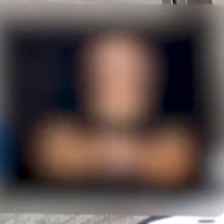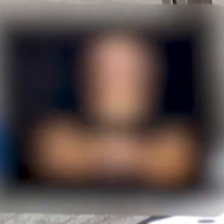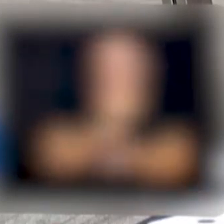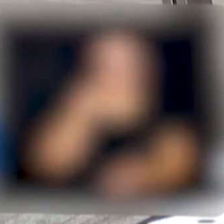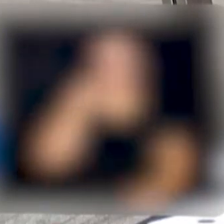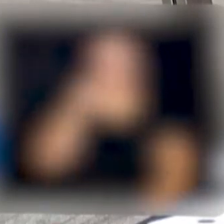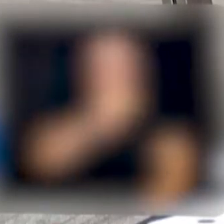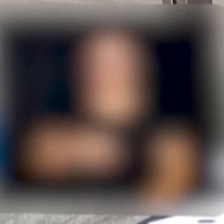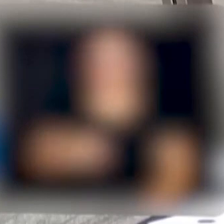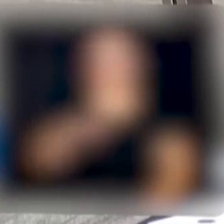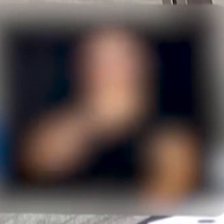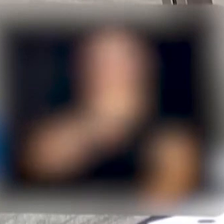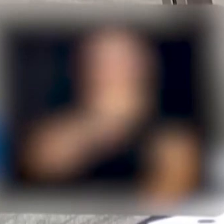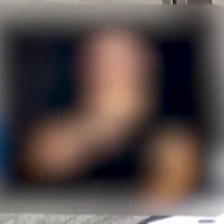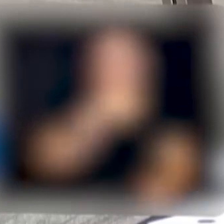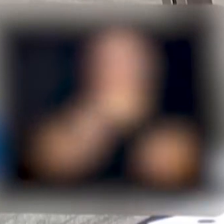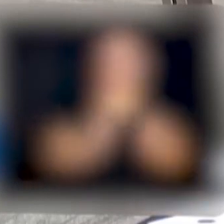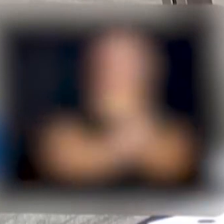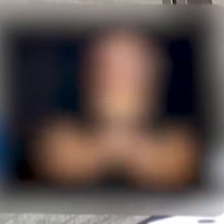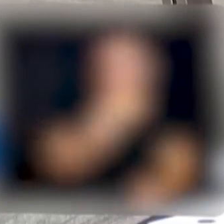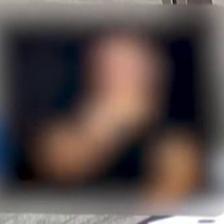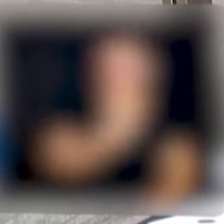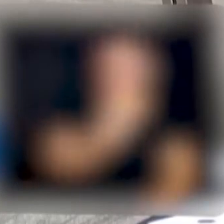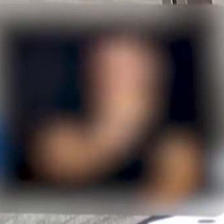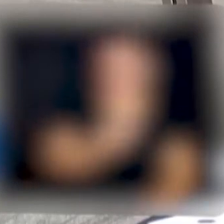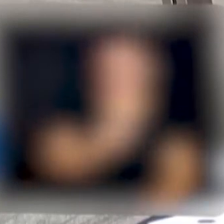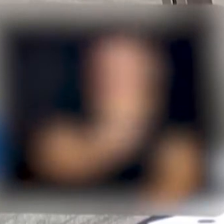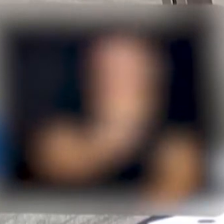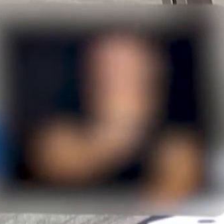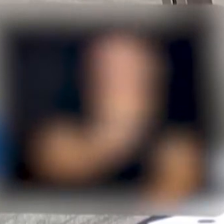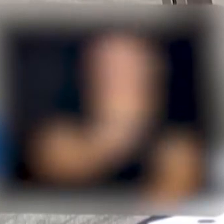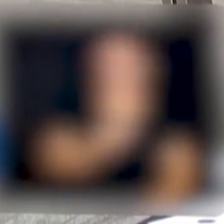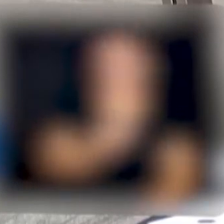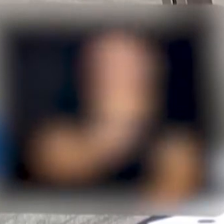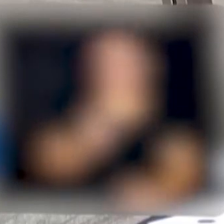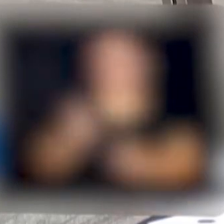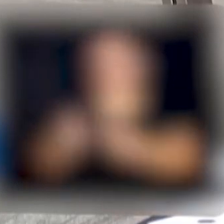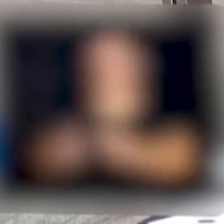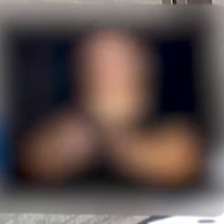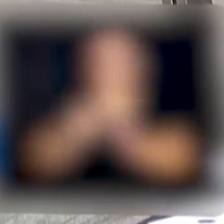trouxe no parágrafo 3º, ele